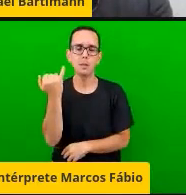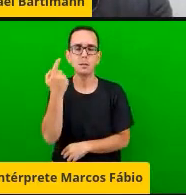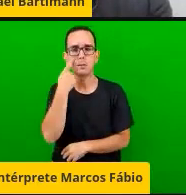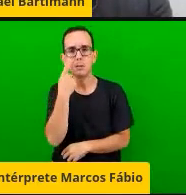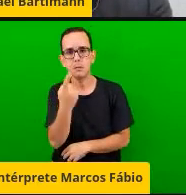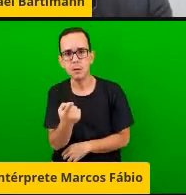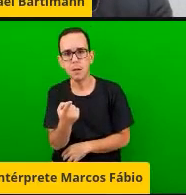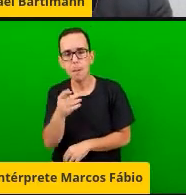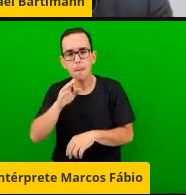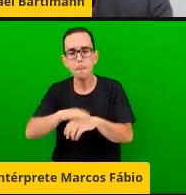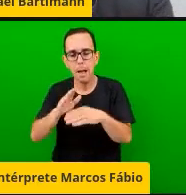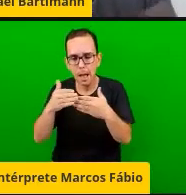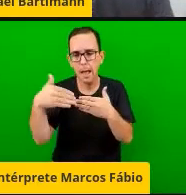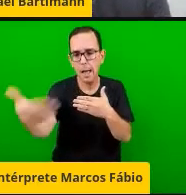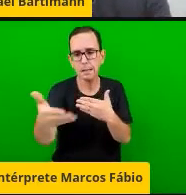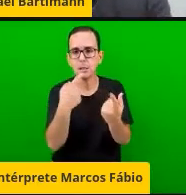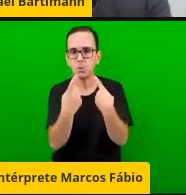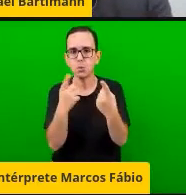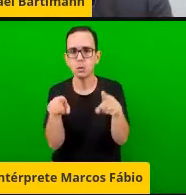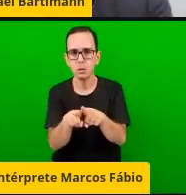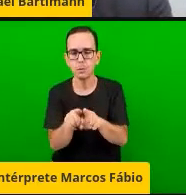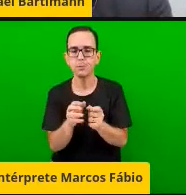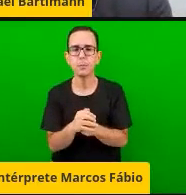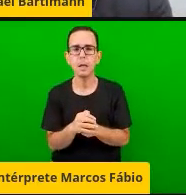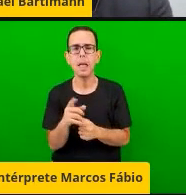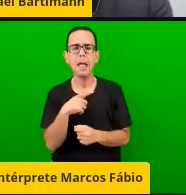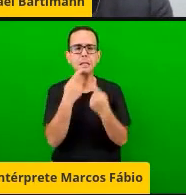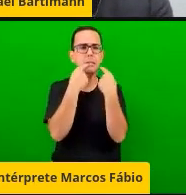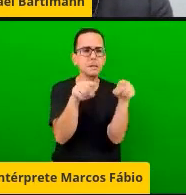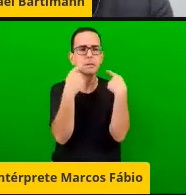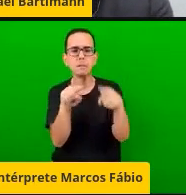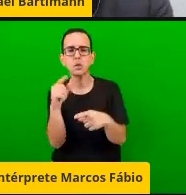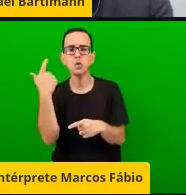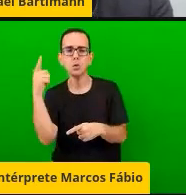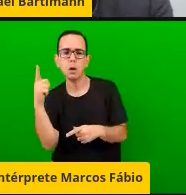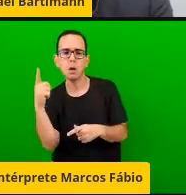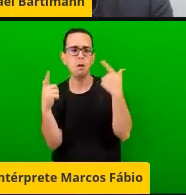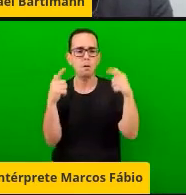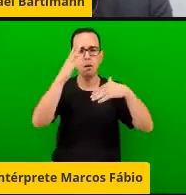mais adiante as discussões. Então, embora essas críticas desses geógrafos, elas